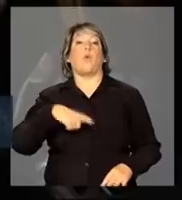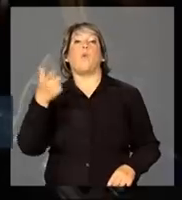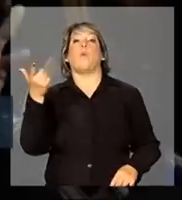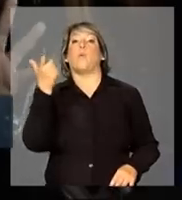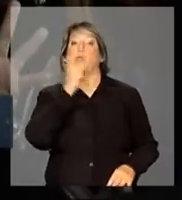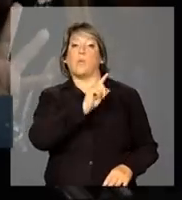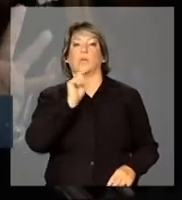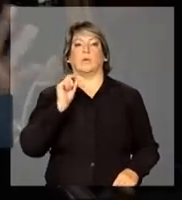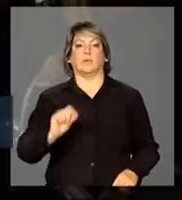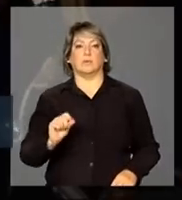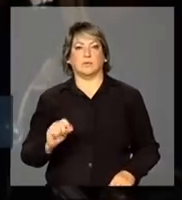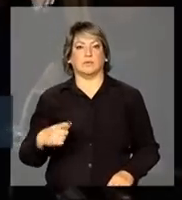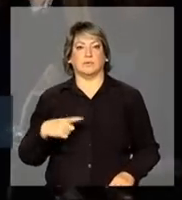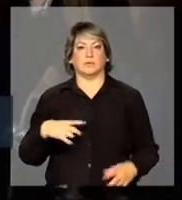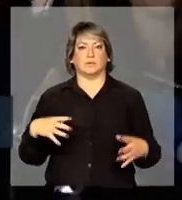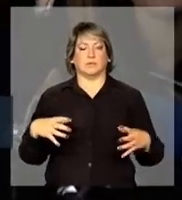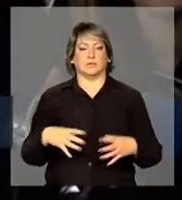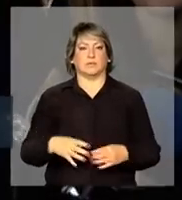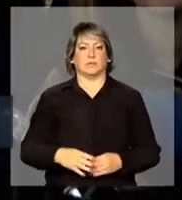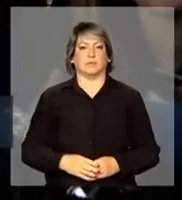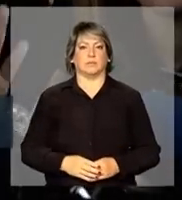conseguiu,